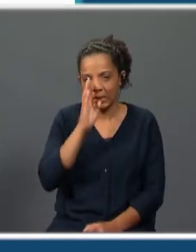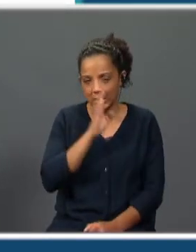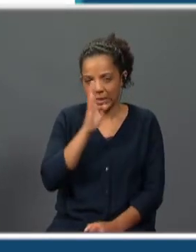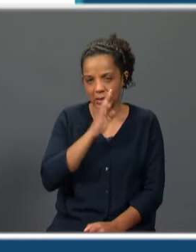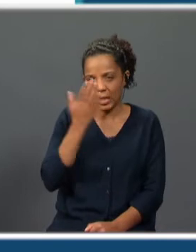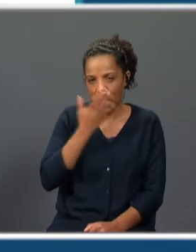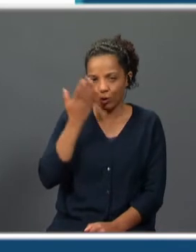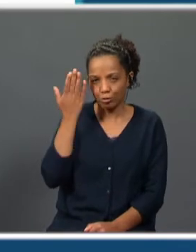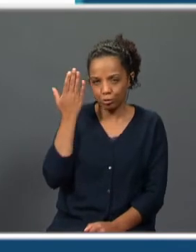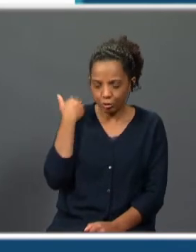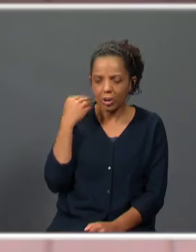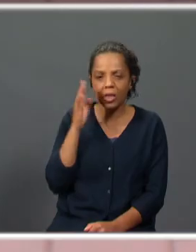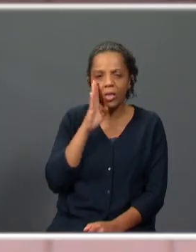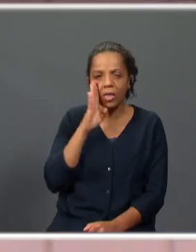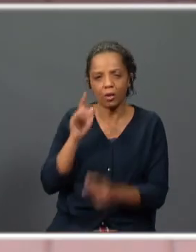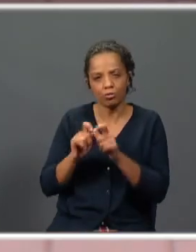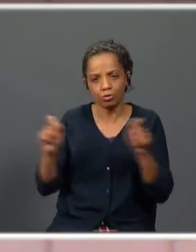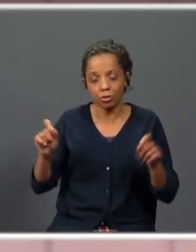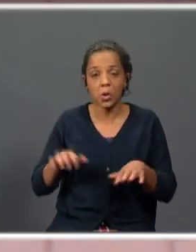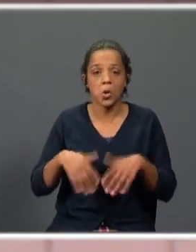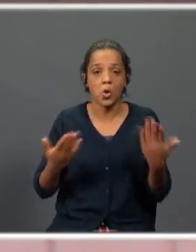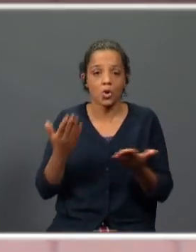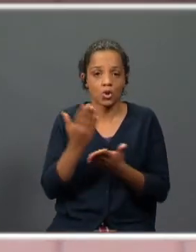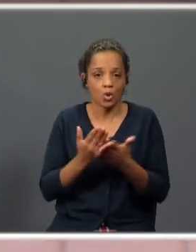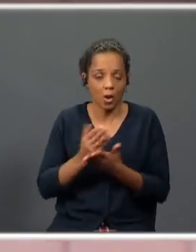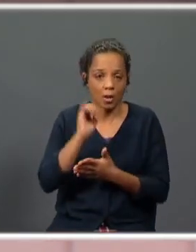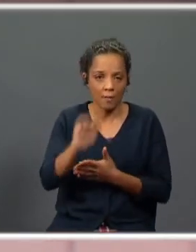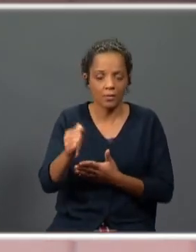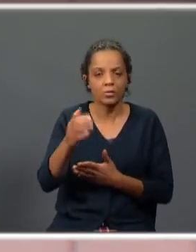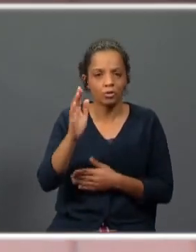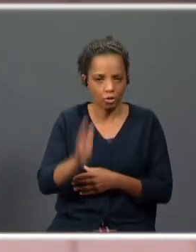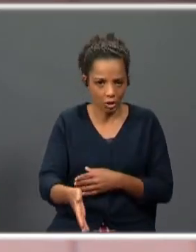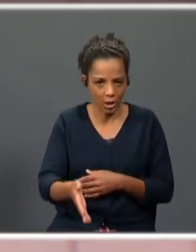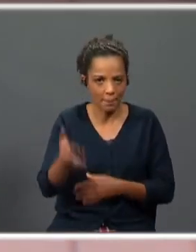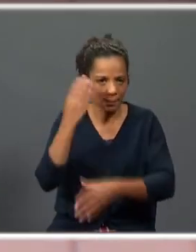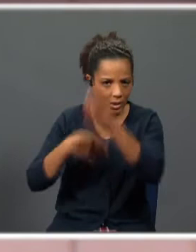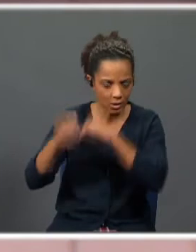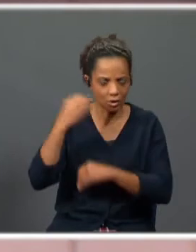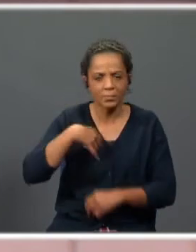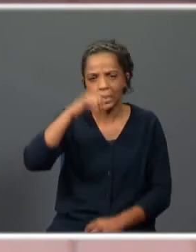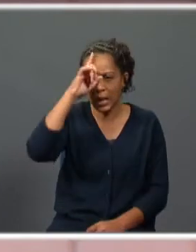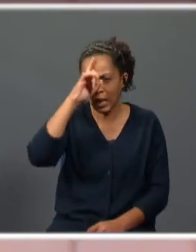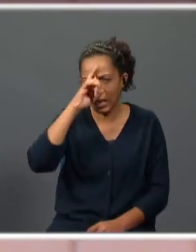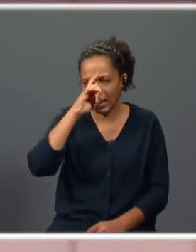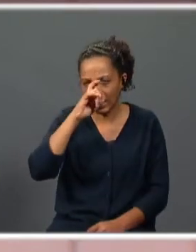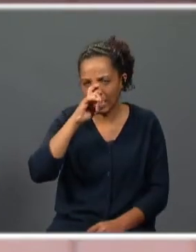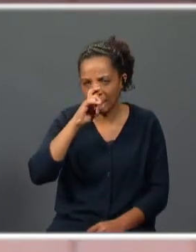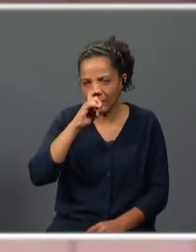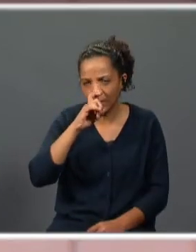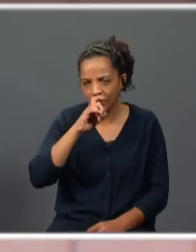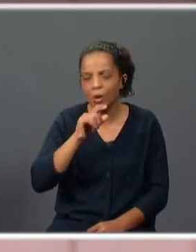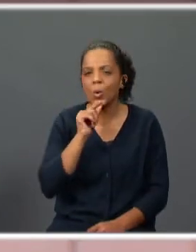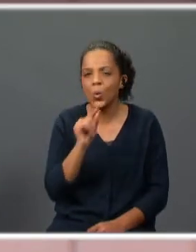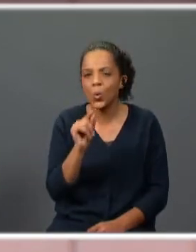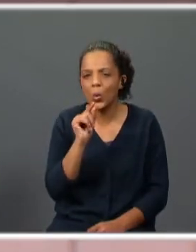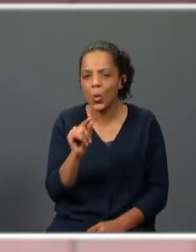seguiste no bloco anterior ou se já trabalhaste este assunto na tua escola, lembras-te qual era o sinal, o nome do sinal de